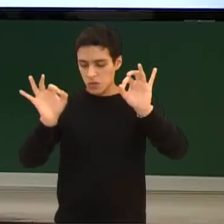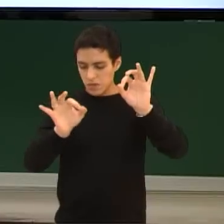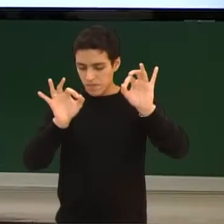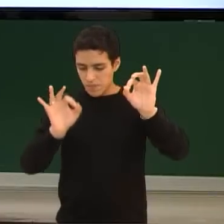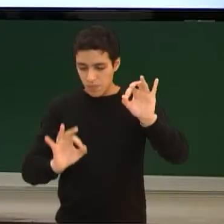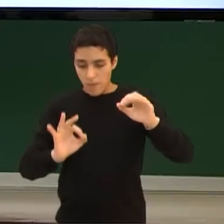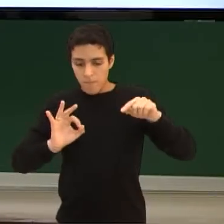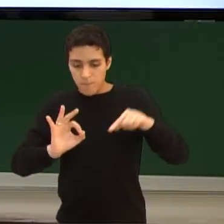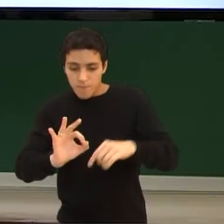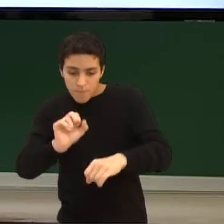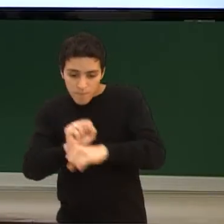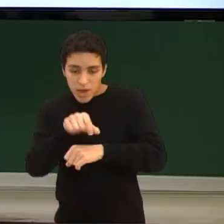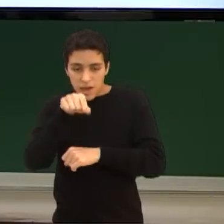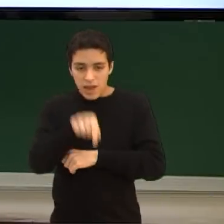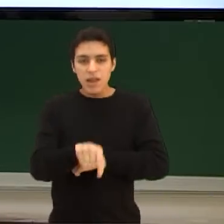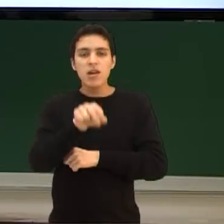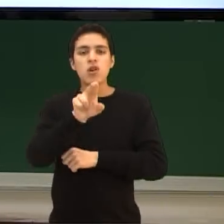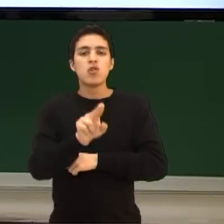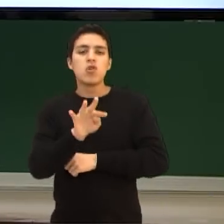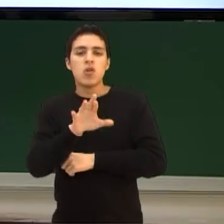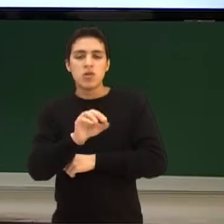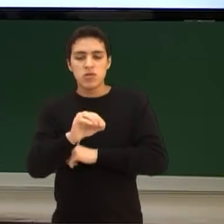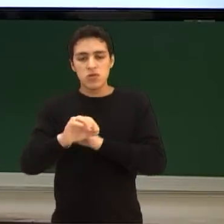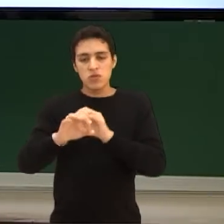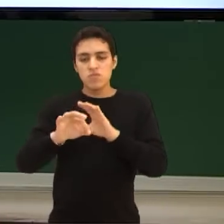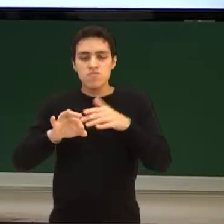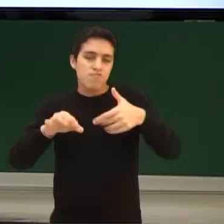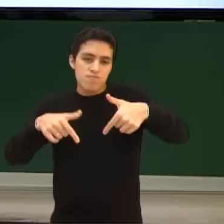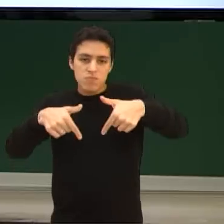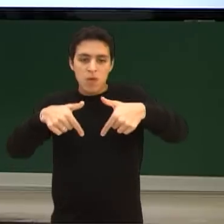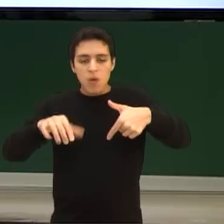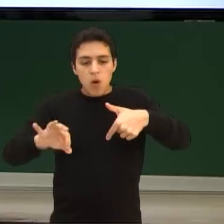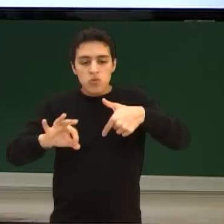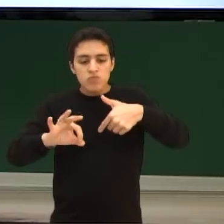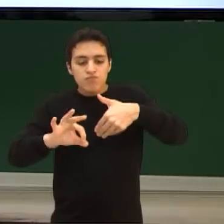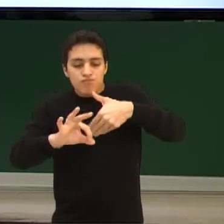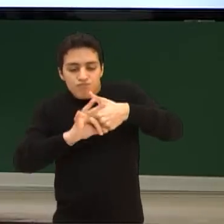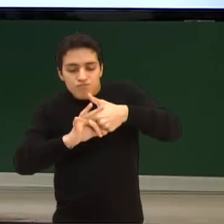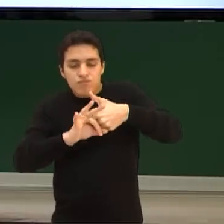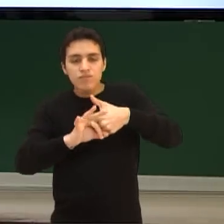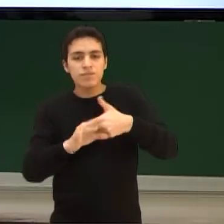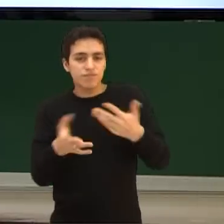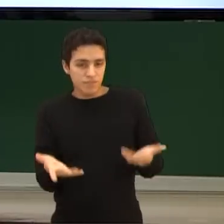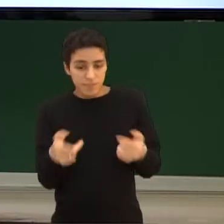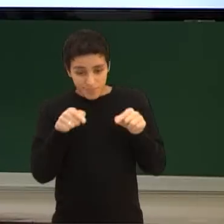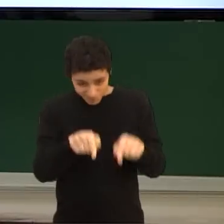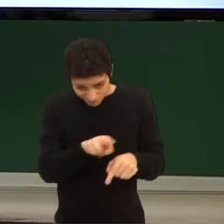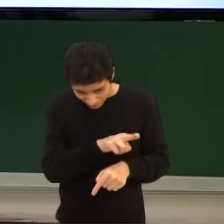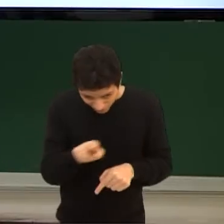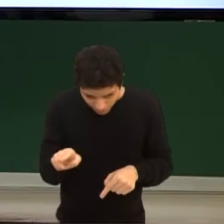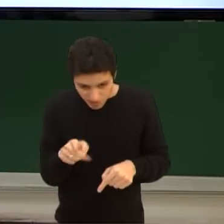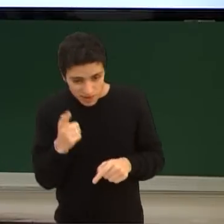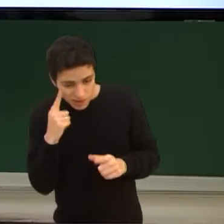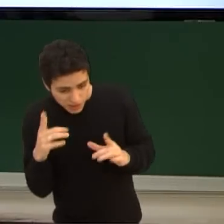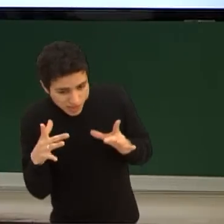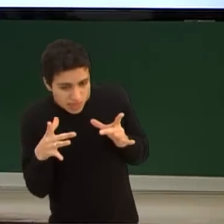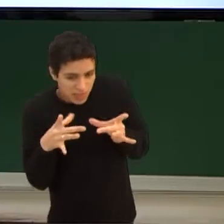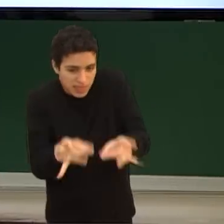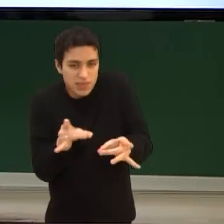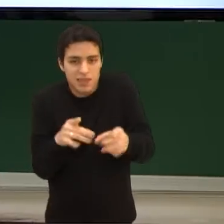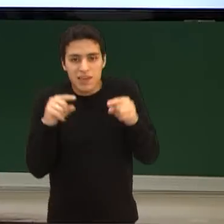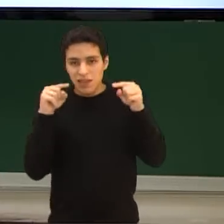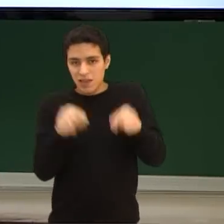caminho até que ele vai se implantar, grudar lá dentro do útero. E esse fenômeno, quando ele se implanta,